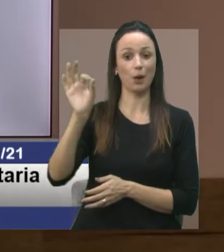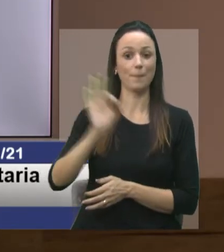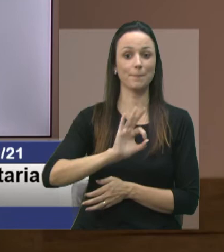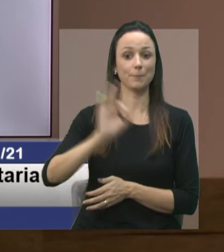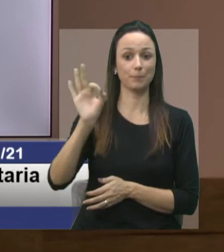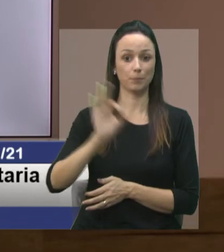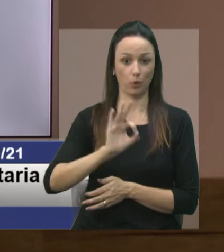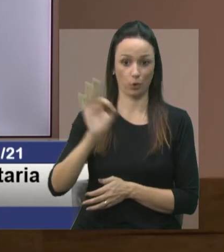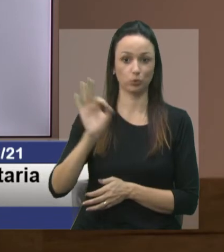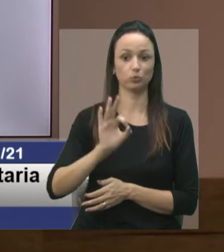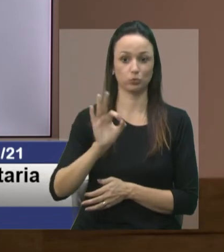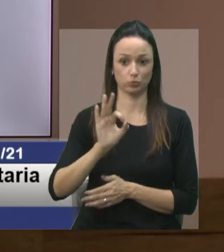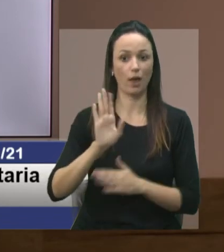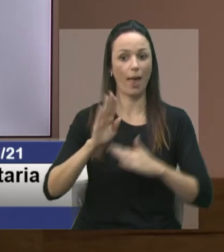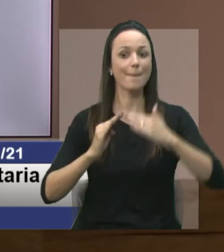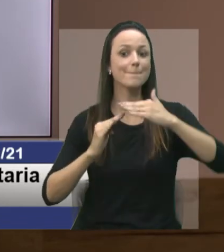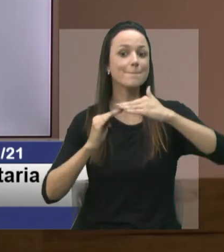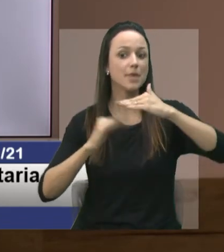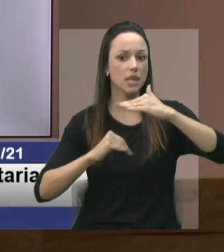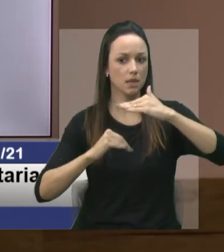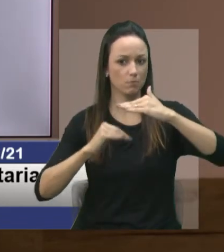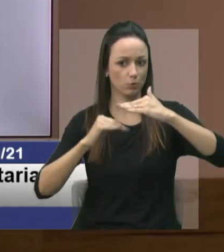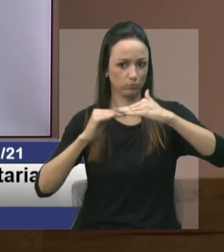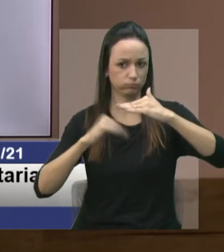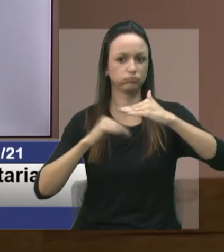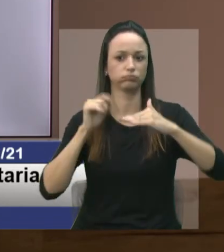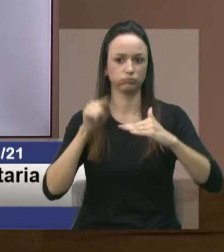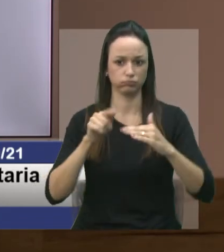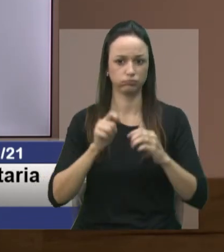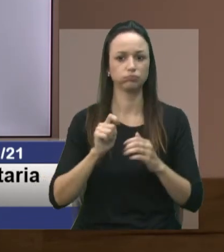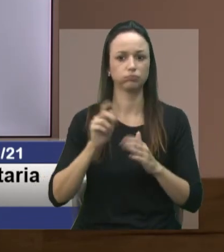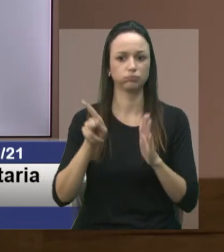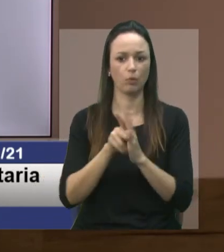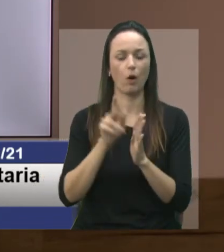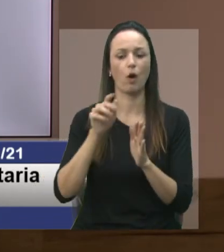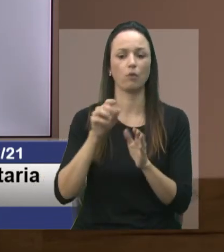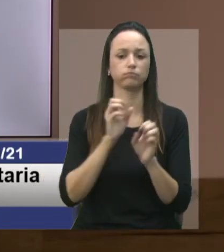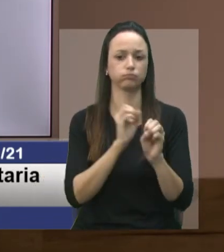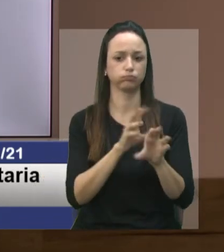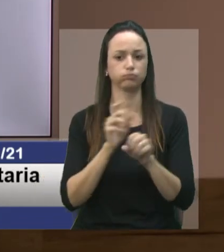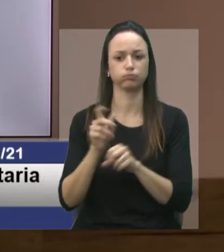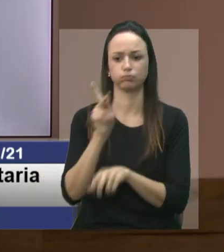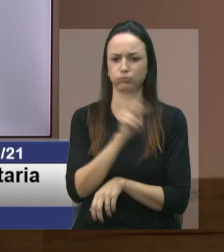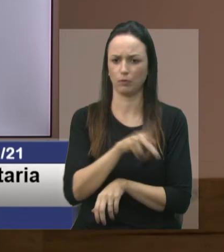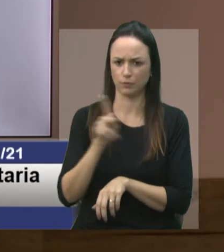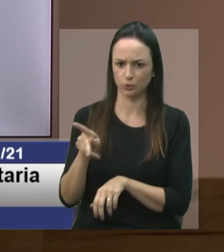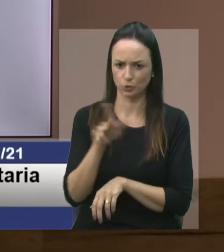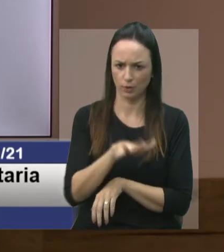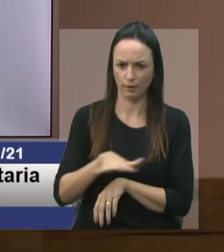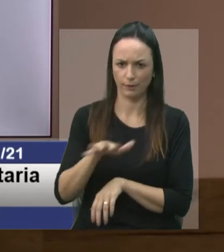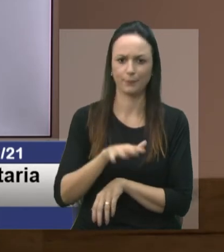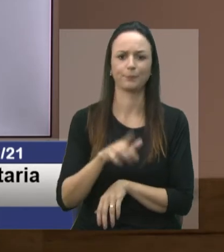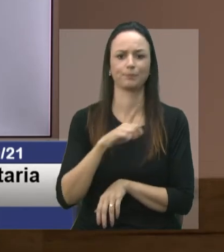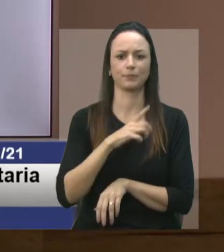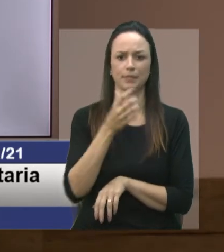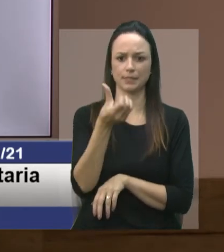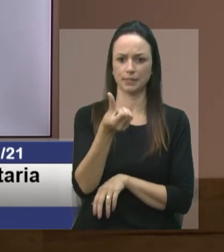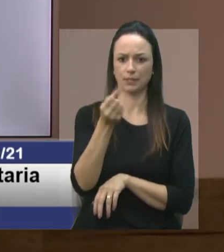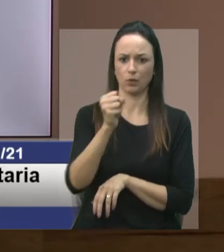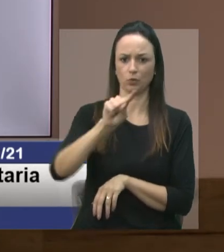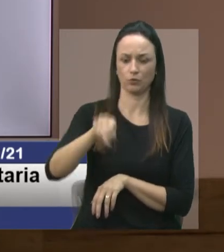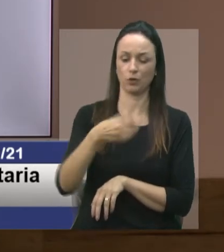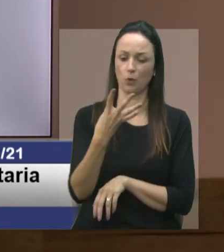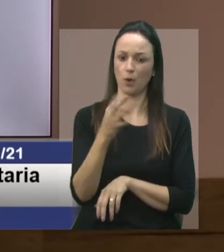tem, é o mínimo de aplicação nos profissionais do magistério. Hoje nós estamos aplicando